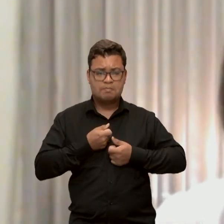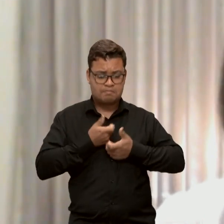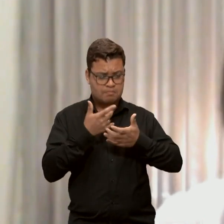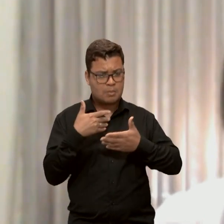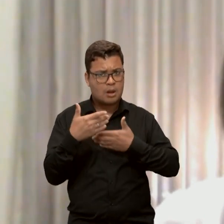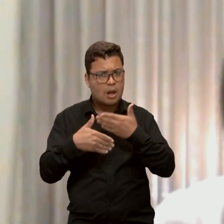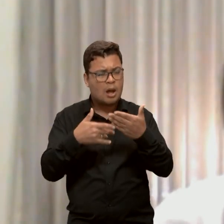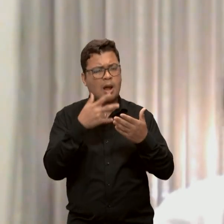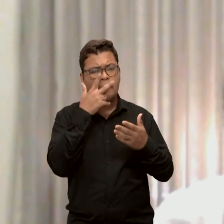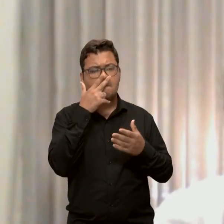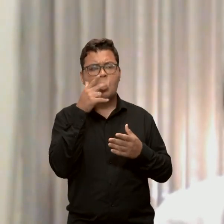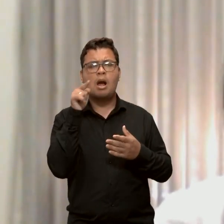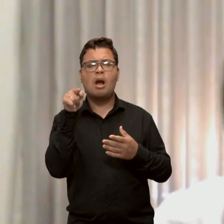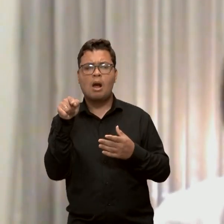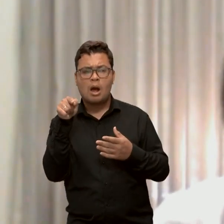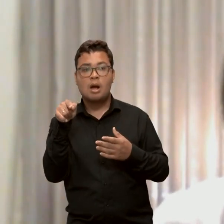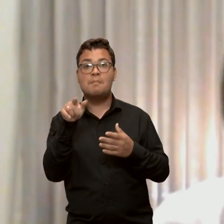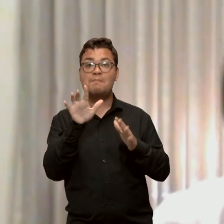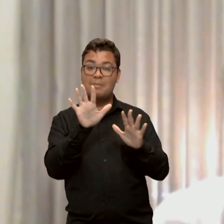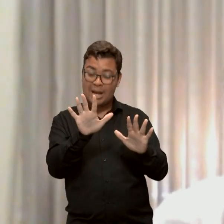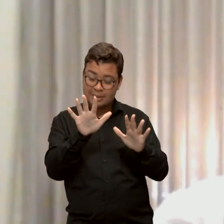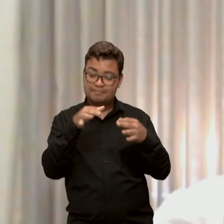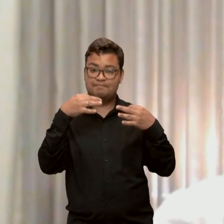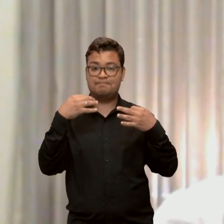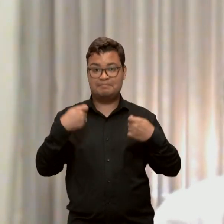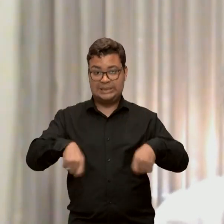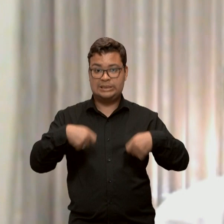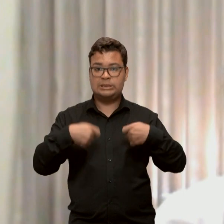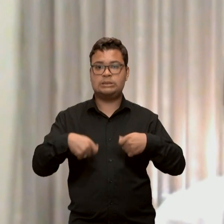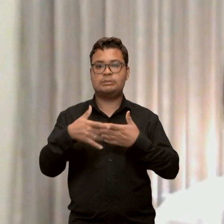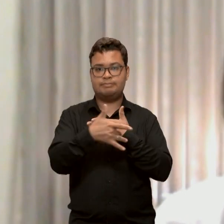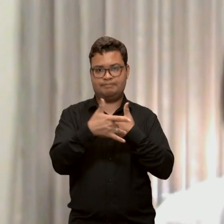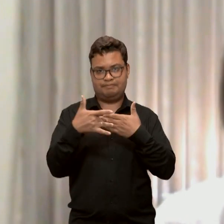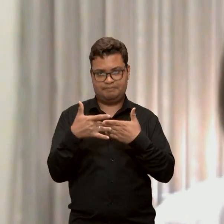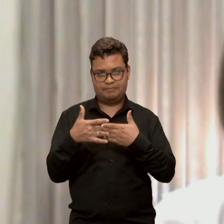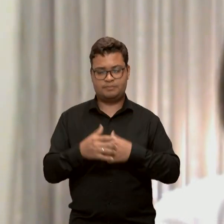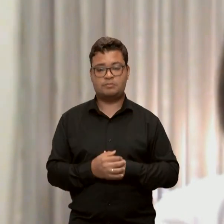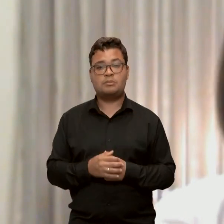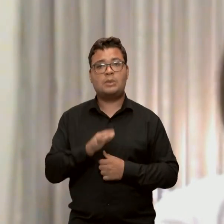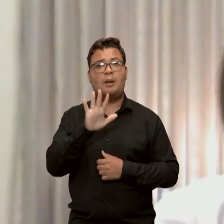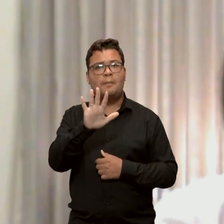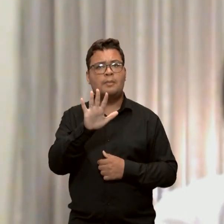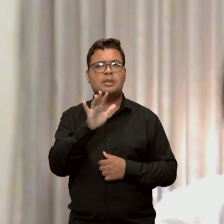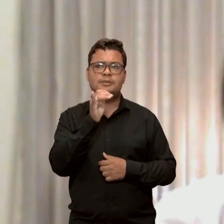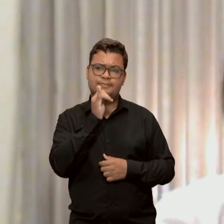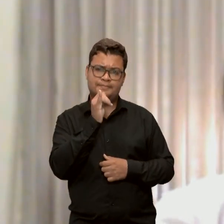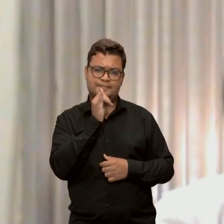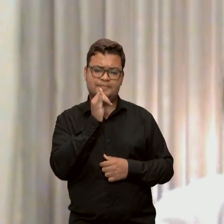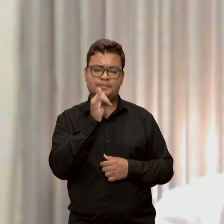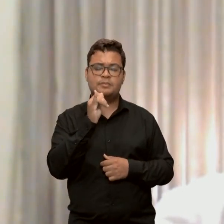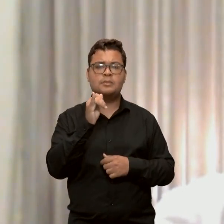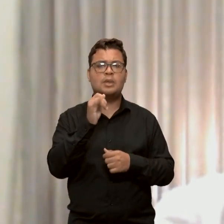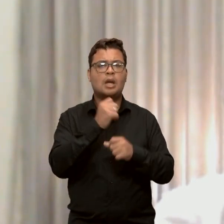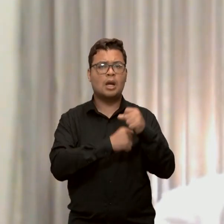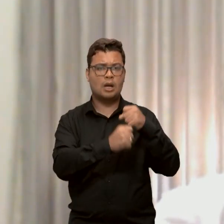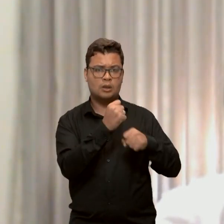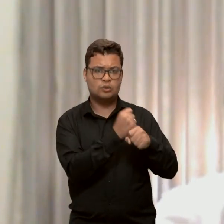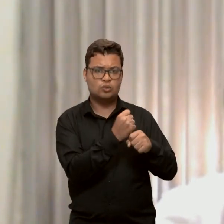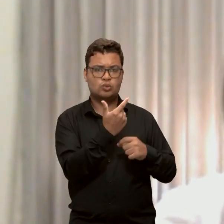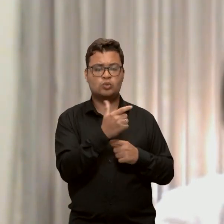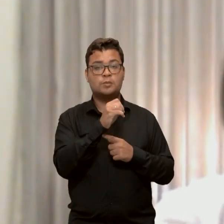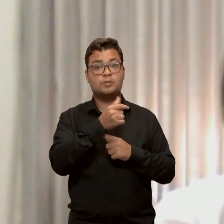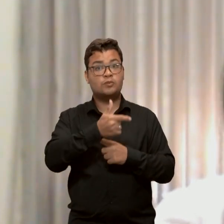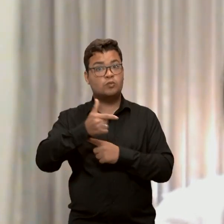e zika, para a gente tentar, então, fazer o diagnóstico. O quadro clínico pode caminhar para